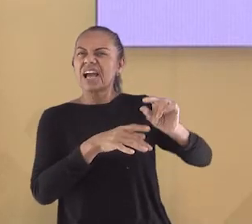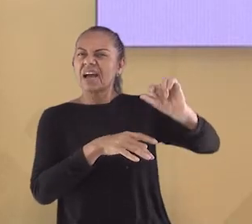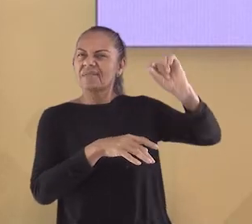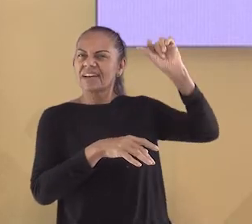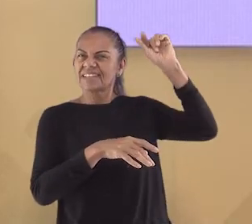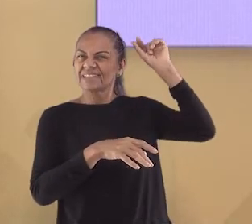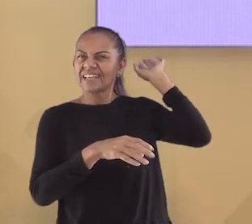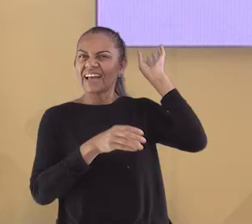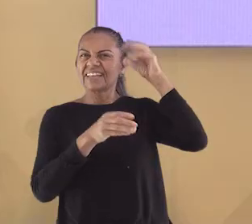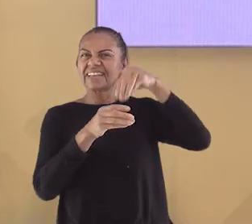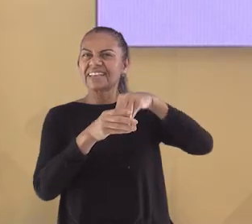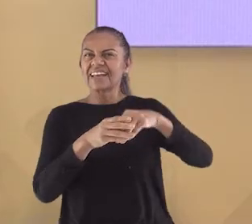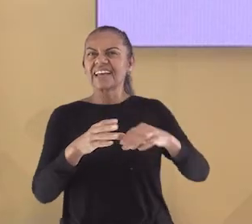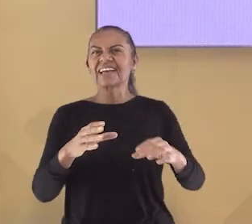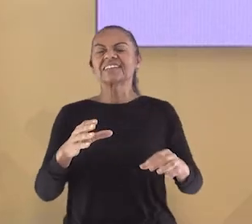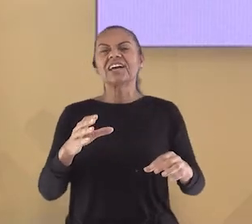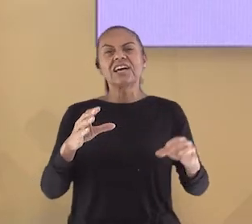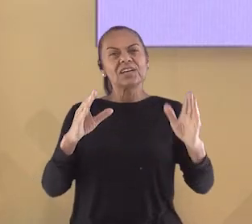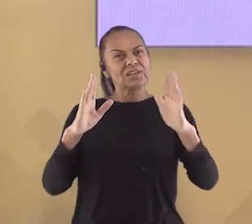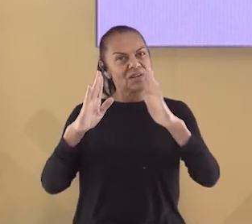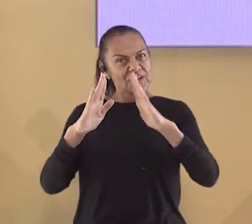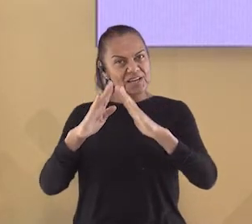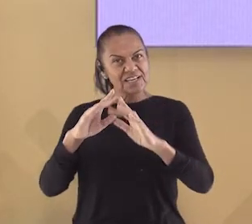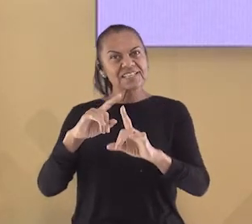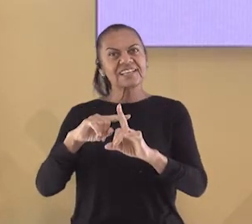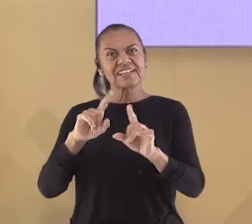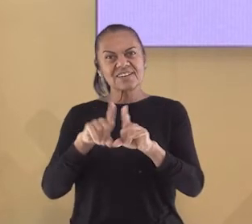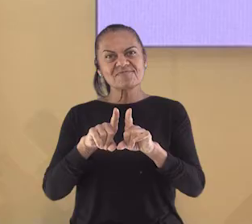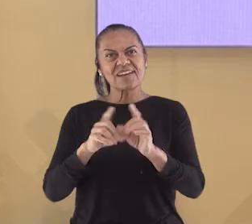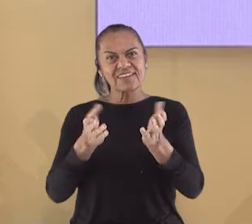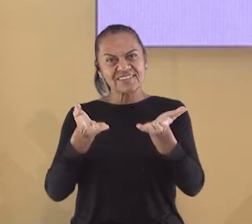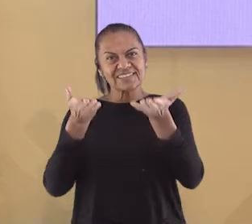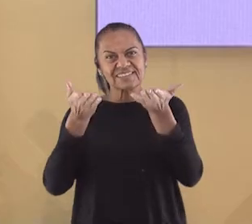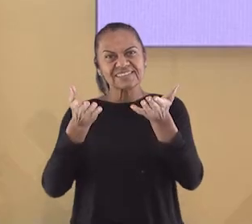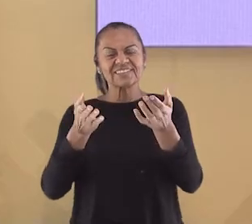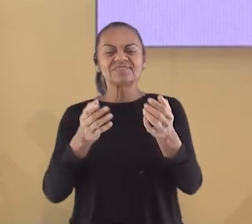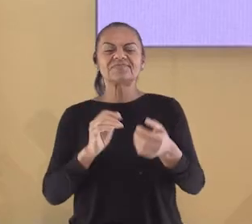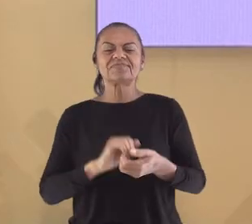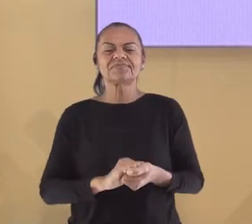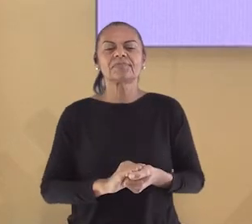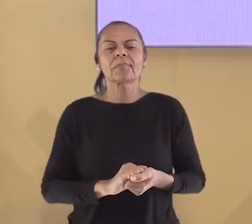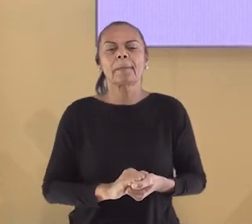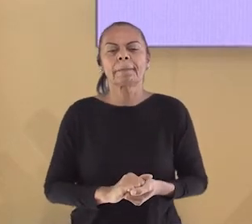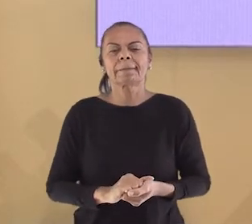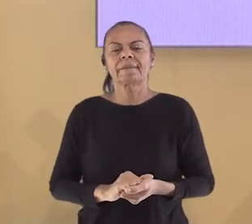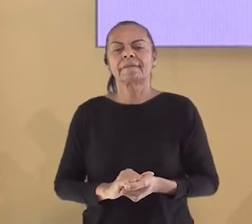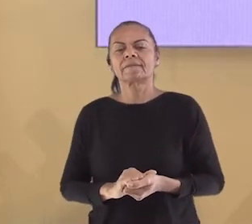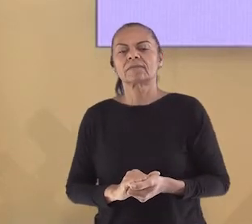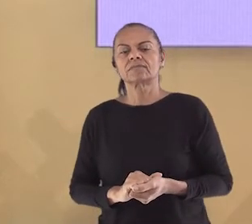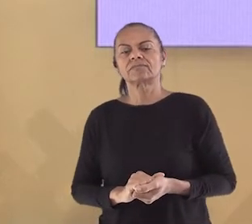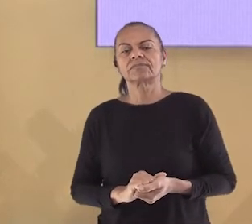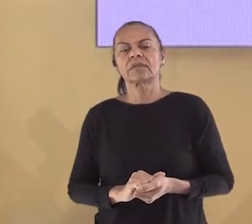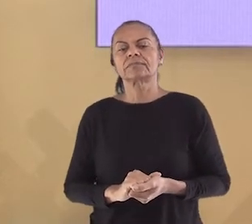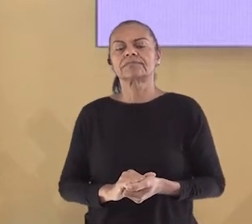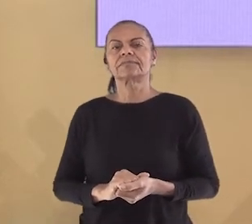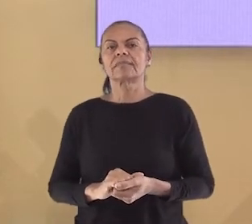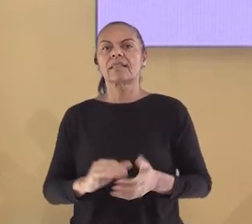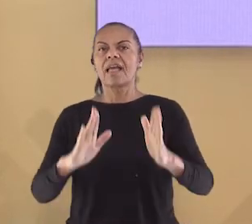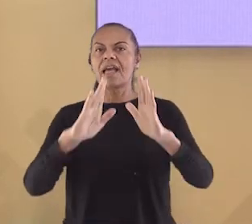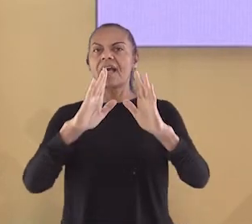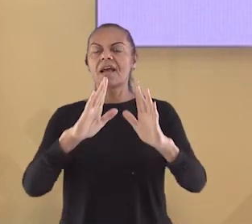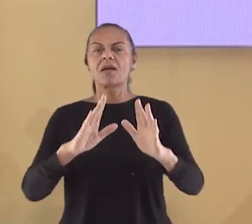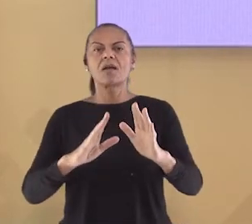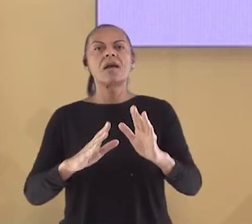Na igreja católica e na igreja luterana, que é protestante, o bebê é batizado nos